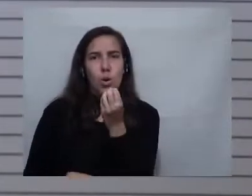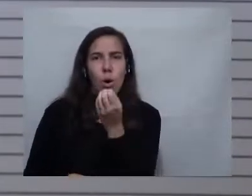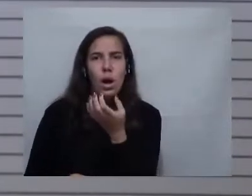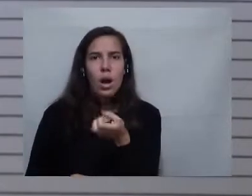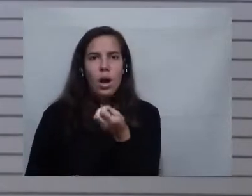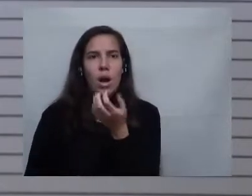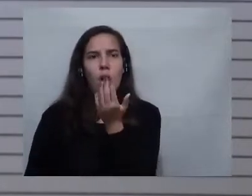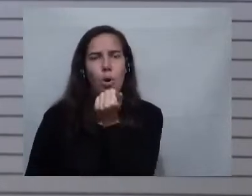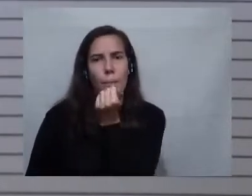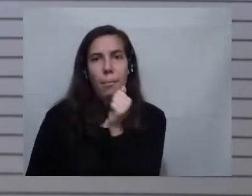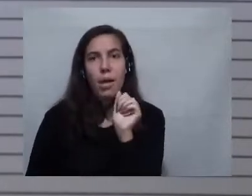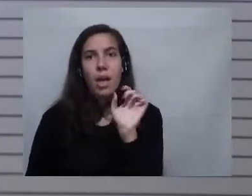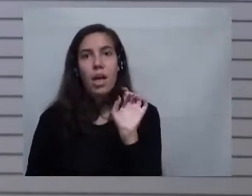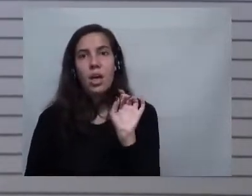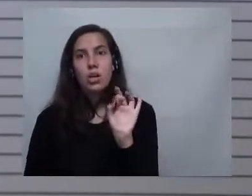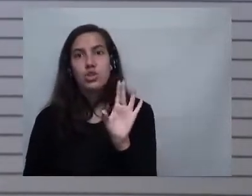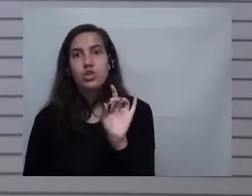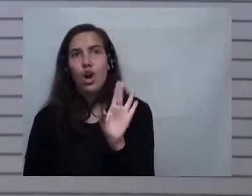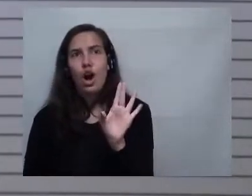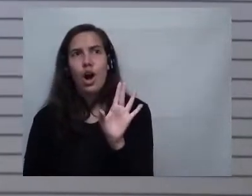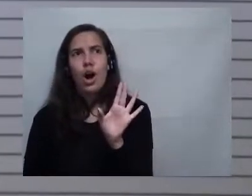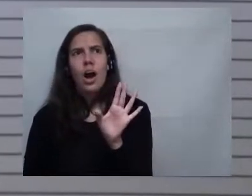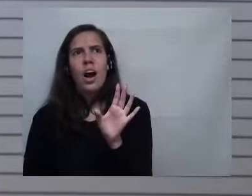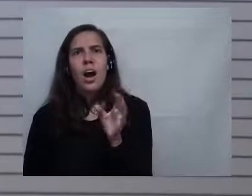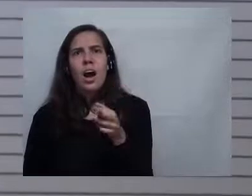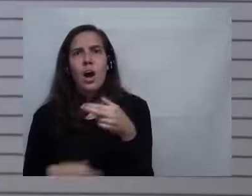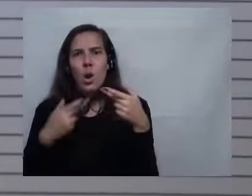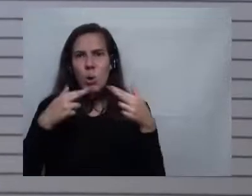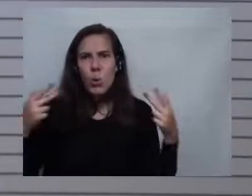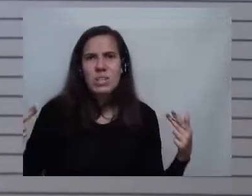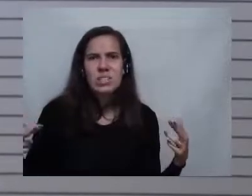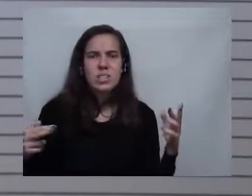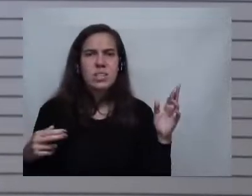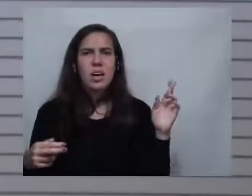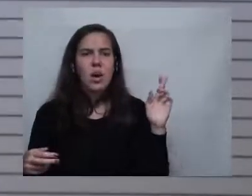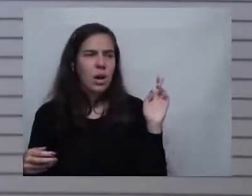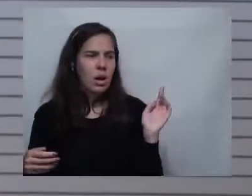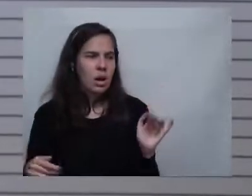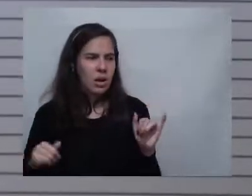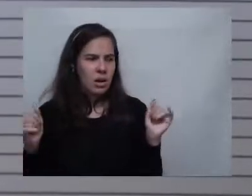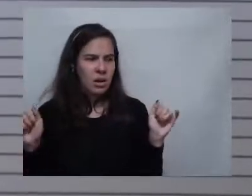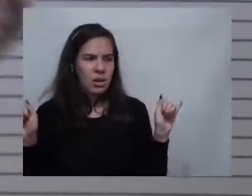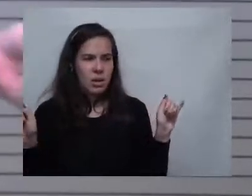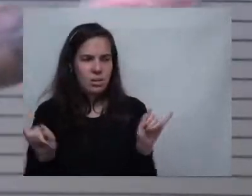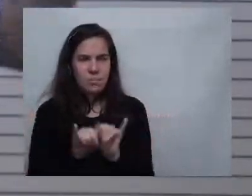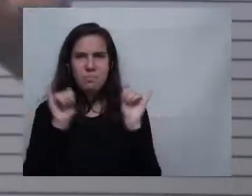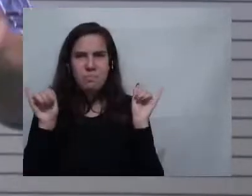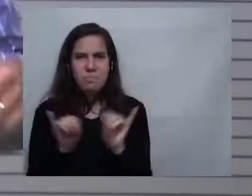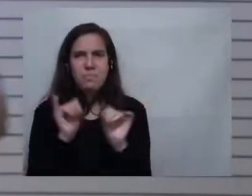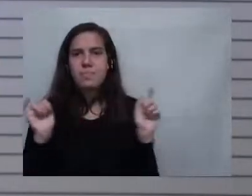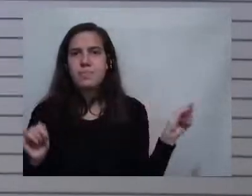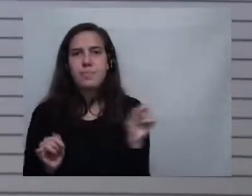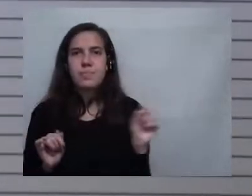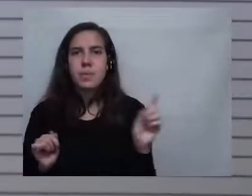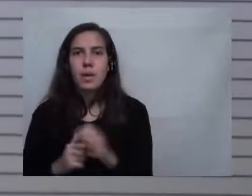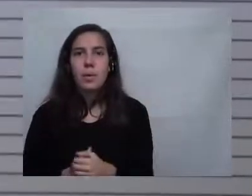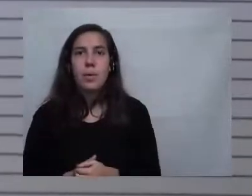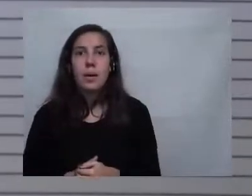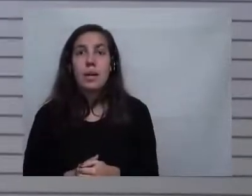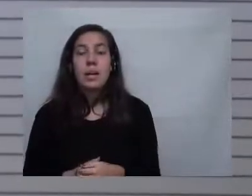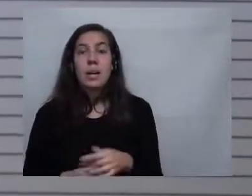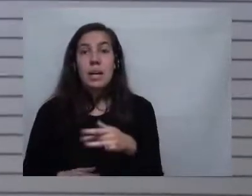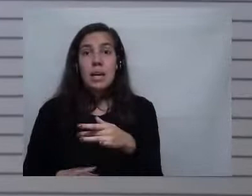foto com pastel gordura cuida da sua saúde mas deixa eu te falar e as pessoas que não têm